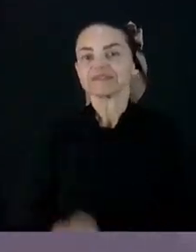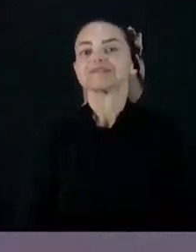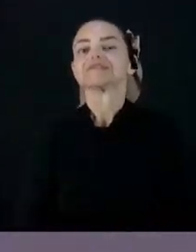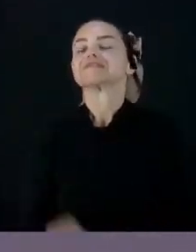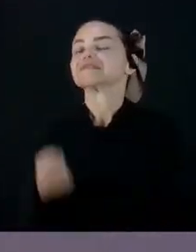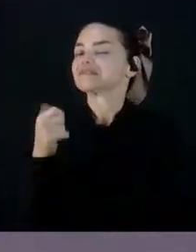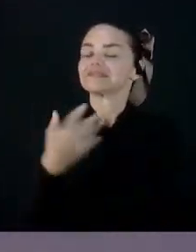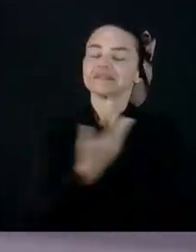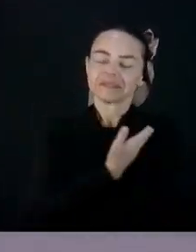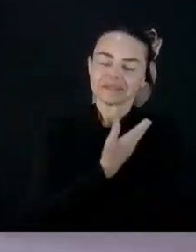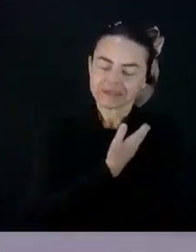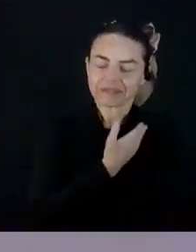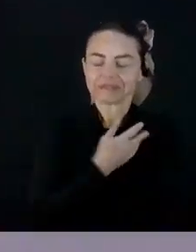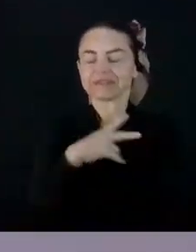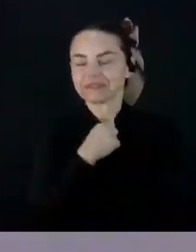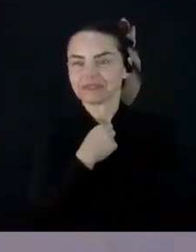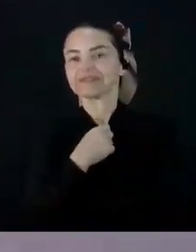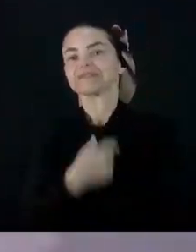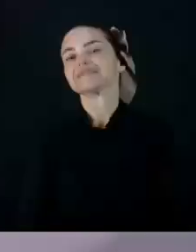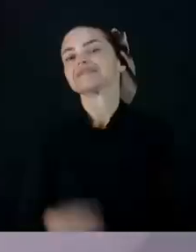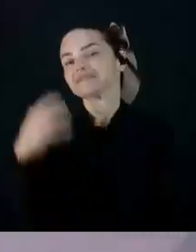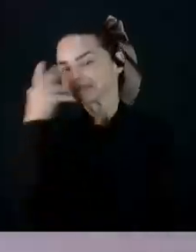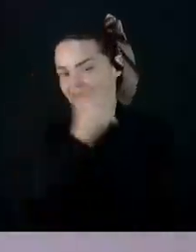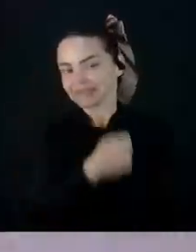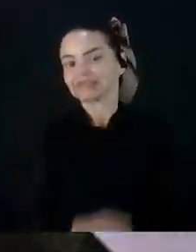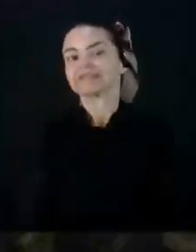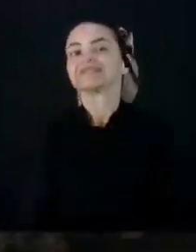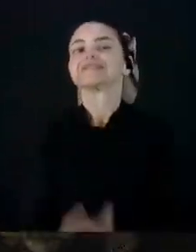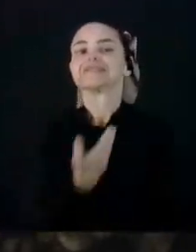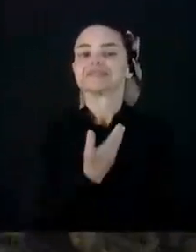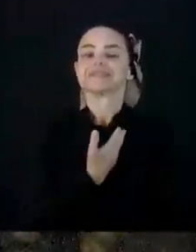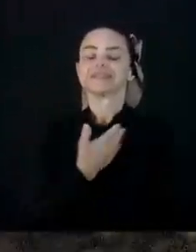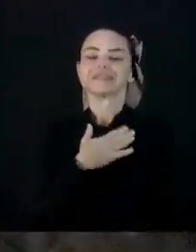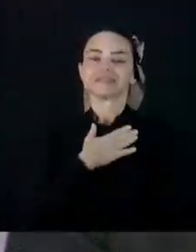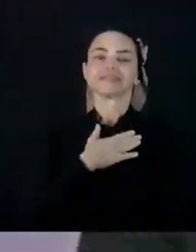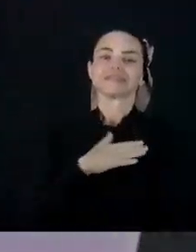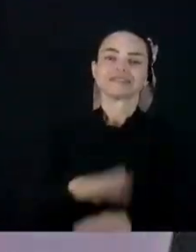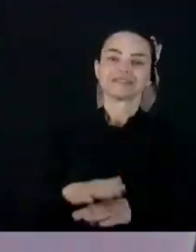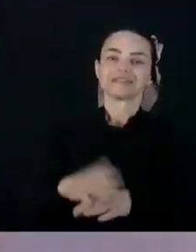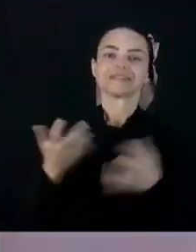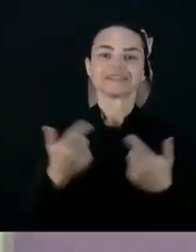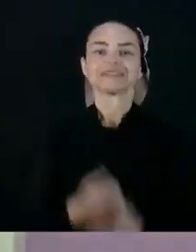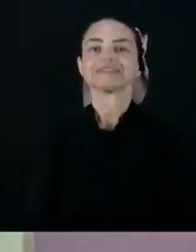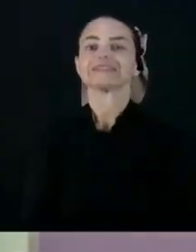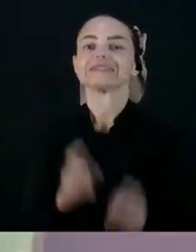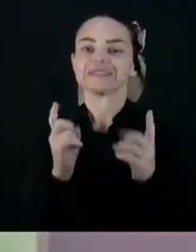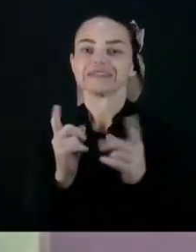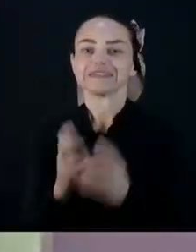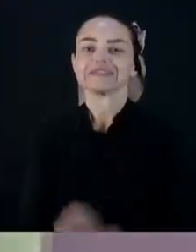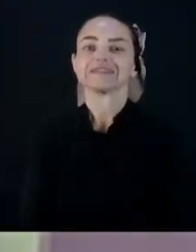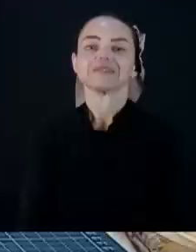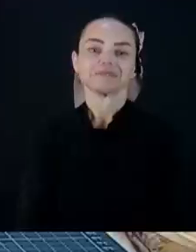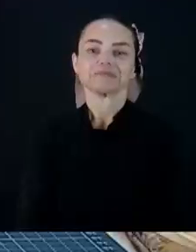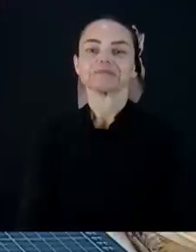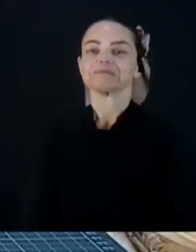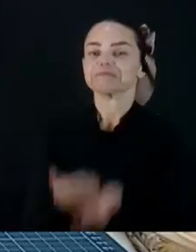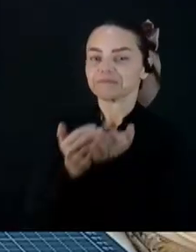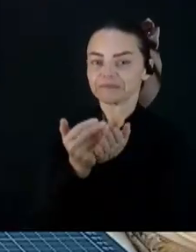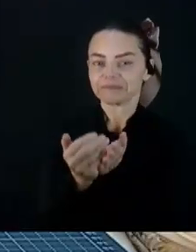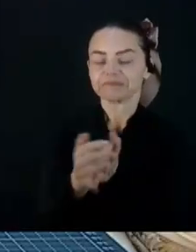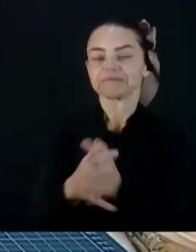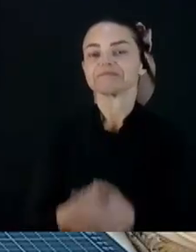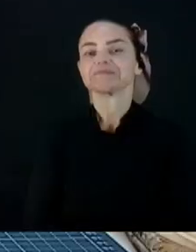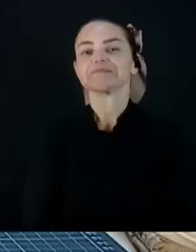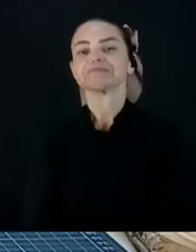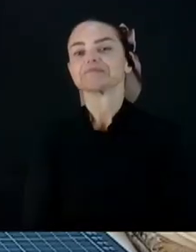vão falar, gente, que pano de prato lindo. Você vai falar, verdade. Eu que fiz. Eu quero um. Eu vendo, é tanto. Sim. Né? E assim começa. Sem contar o orgulho de falar,